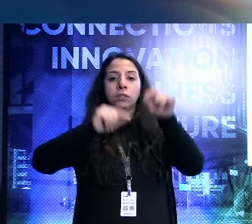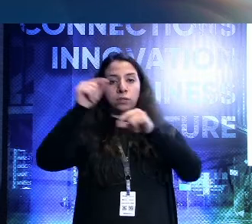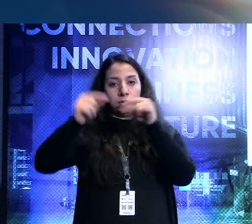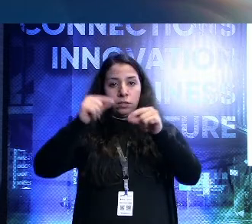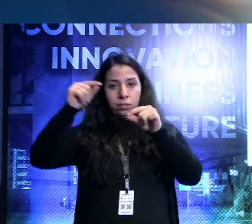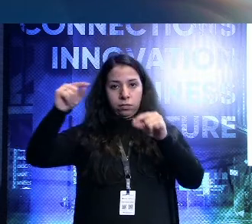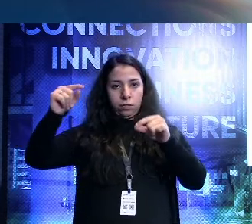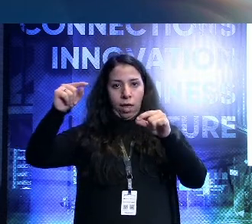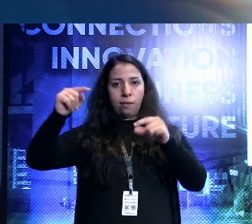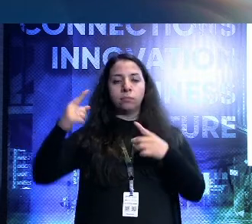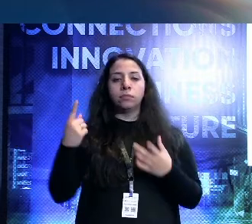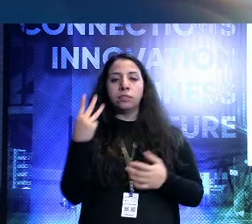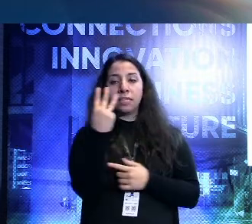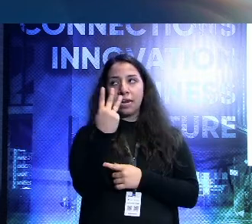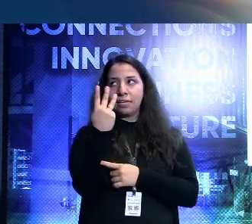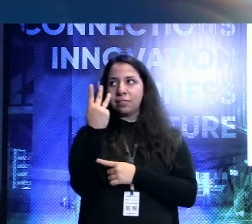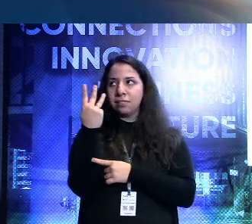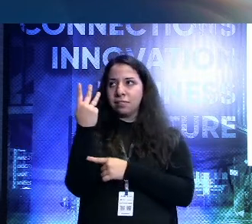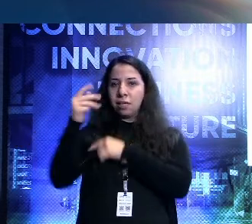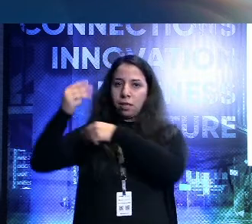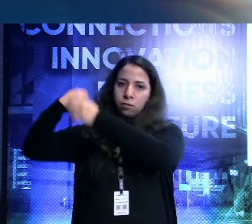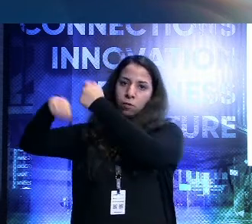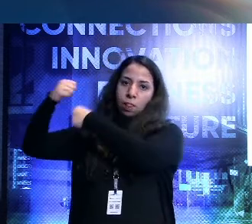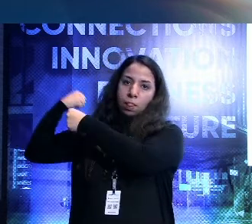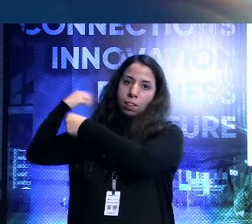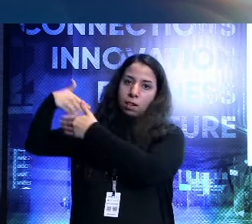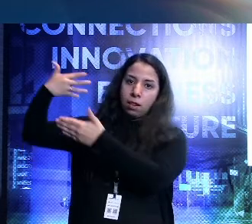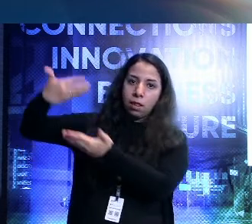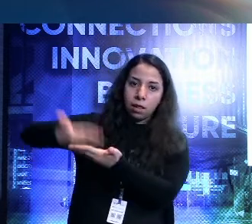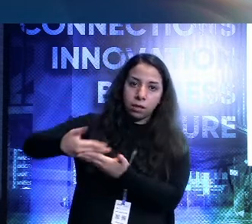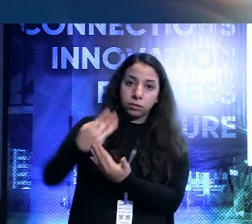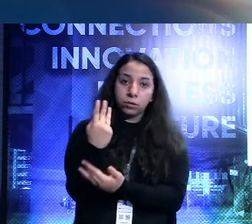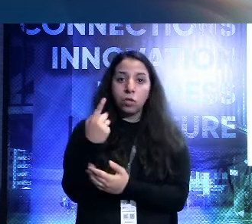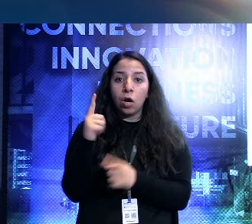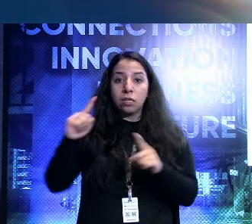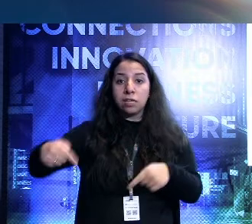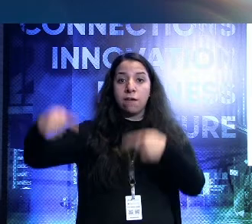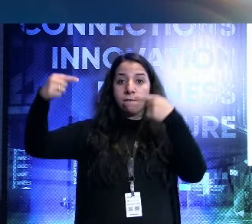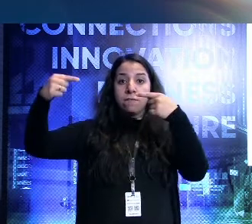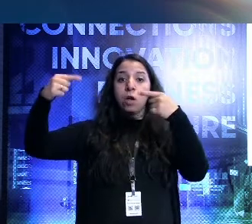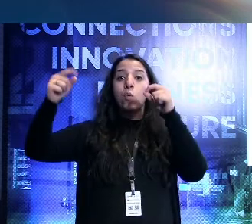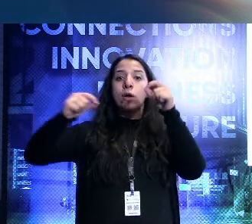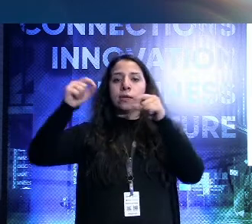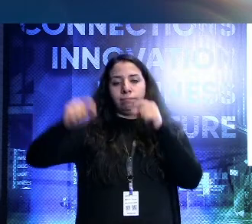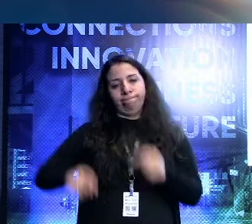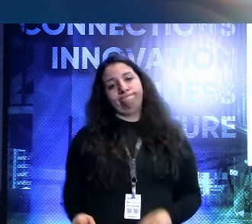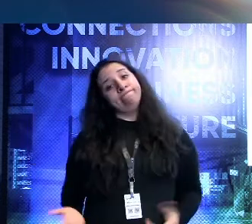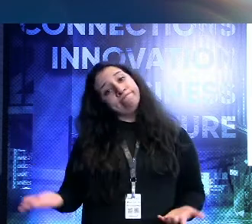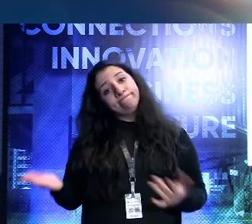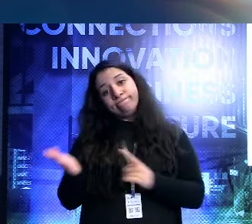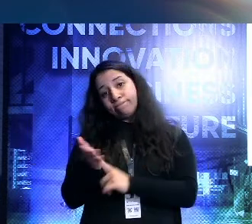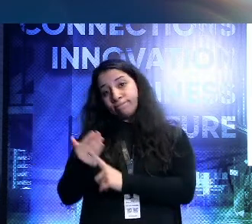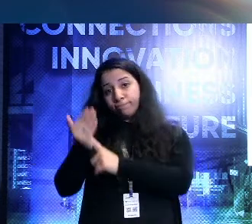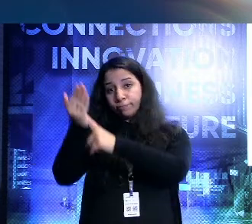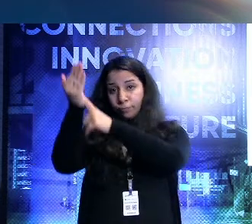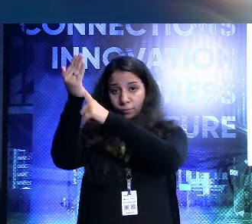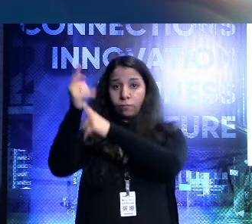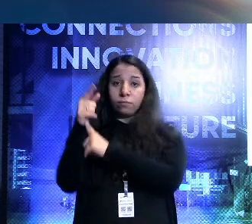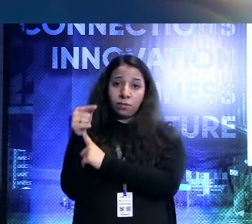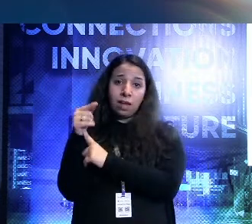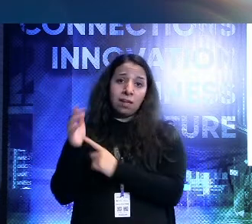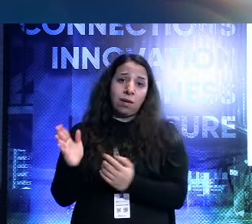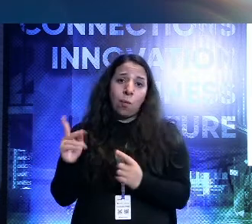né? Primeiro, a tecnologia pela tecnologia, ela não basta. Você adotar novos modelos digitais não funciona por